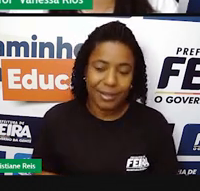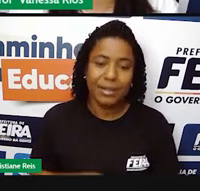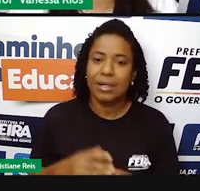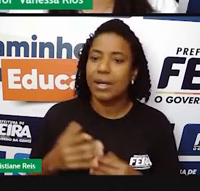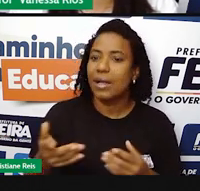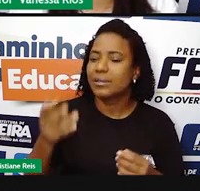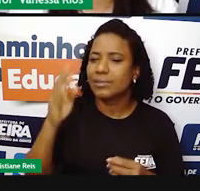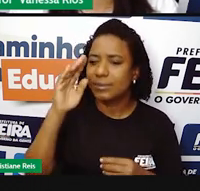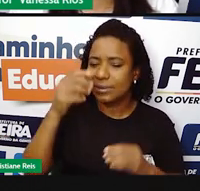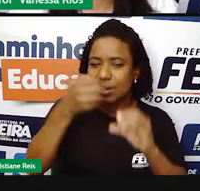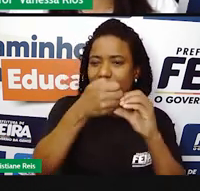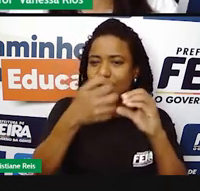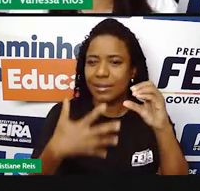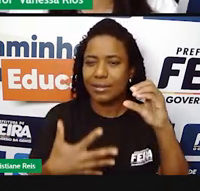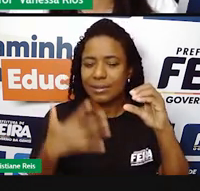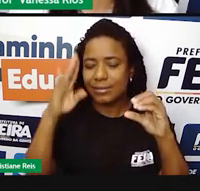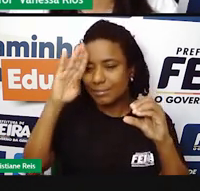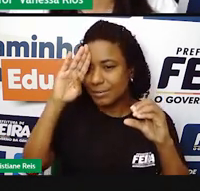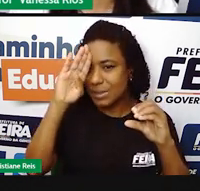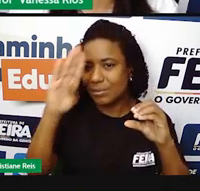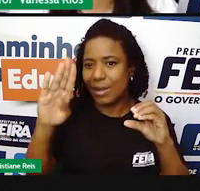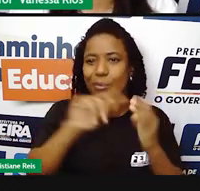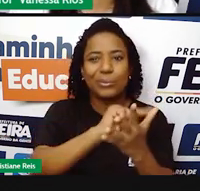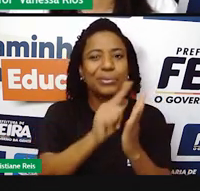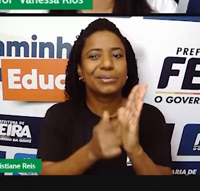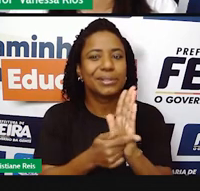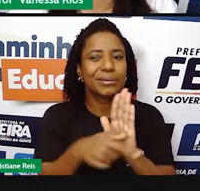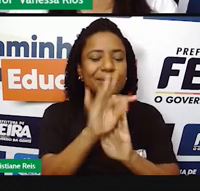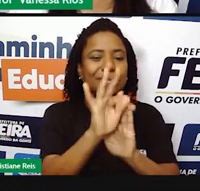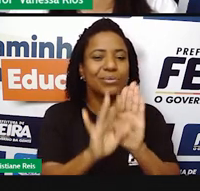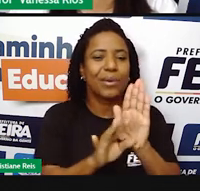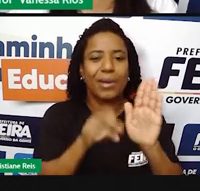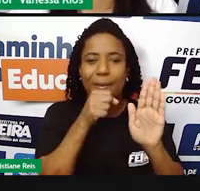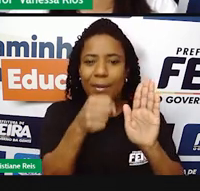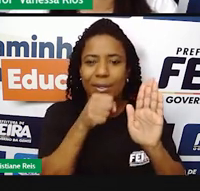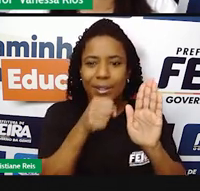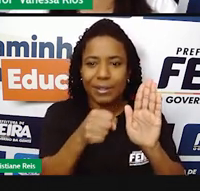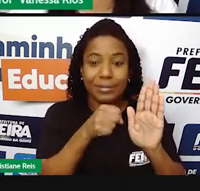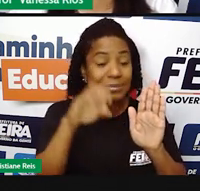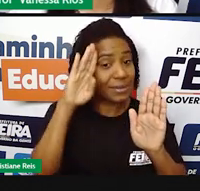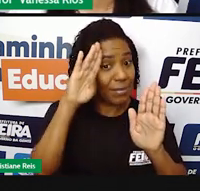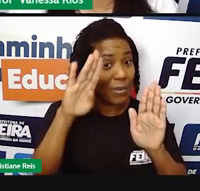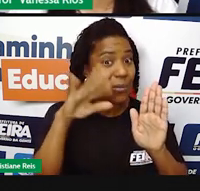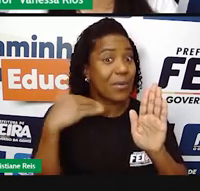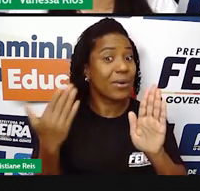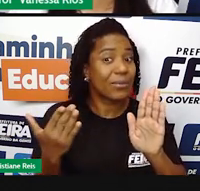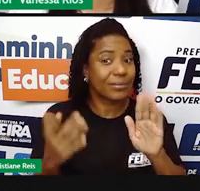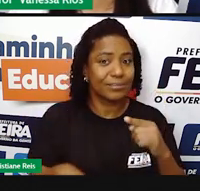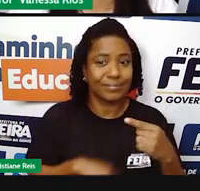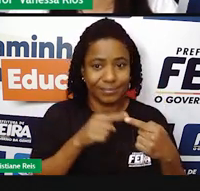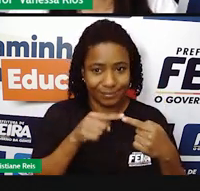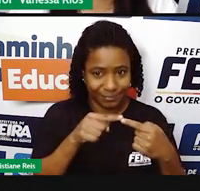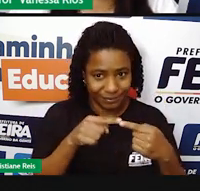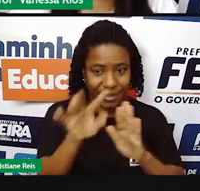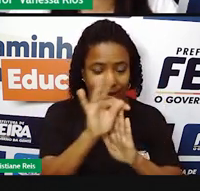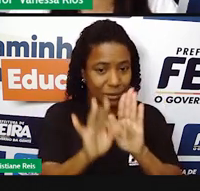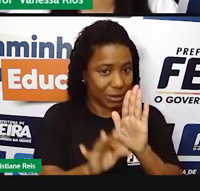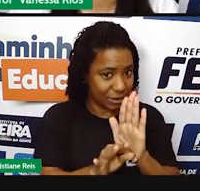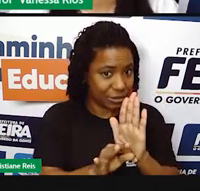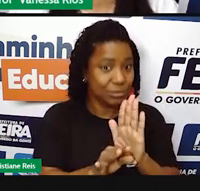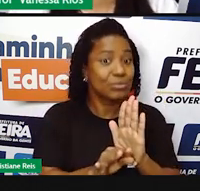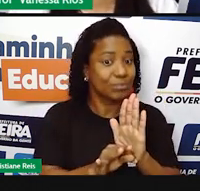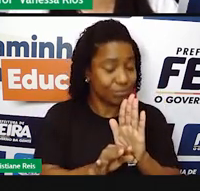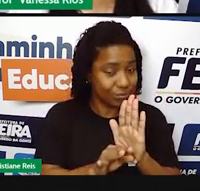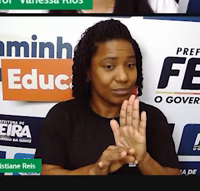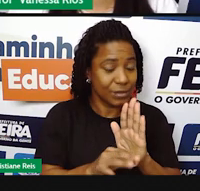do gênero textual reportagem? Então, a gente viu que reportagem é um texto de cunho